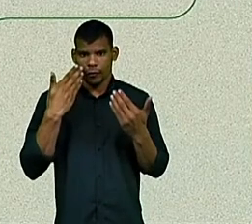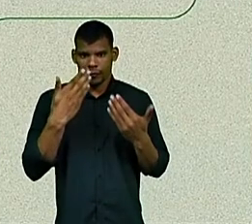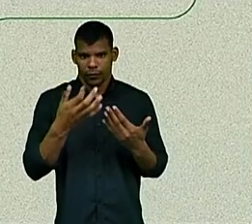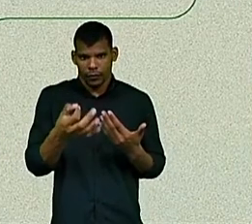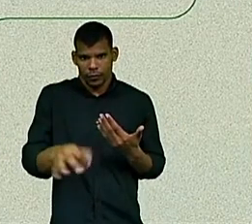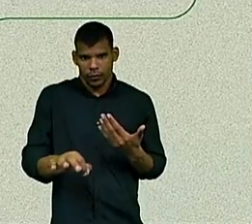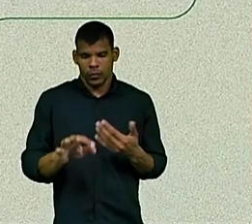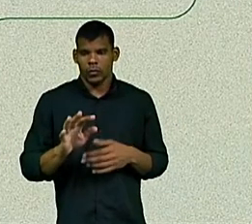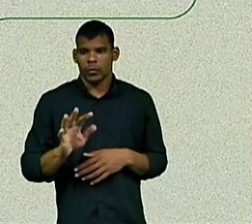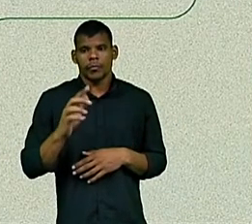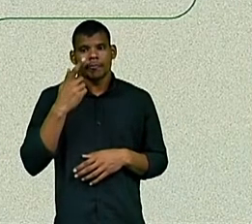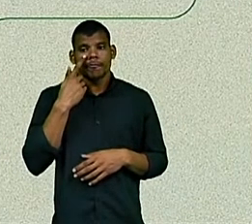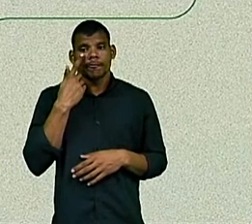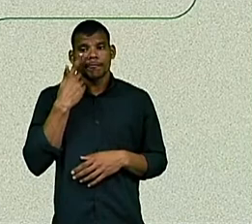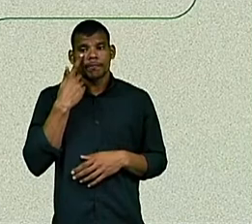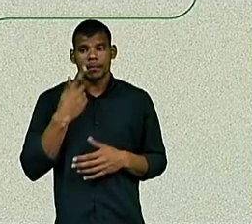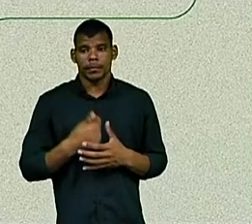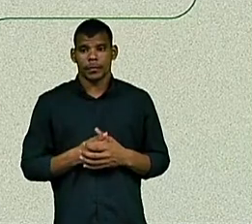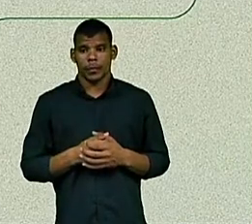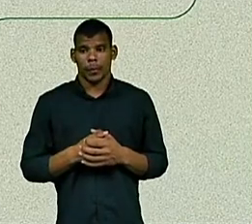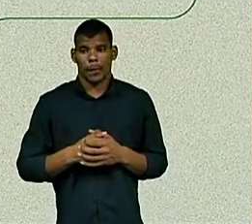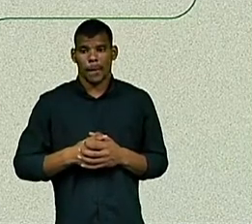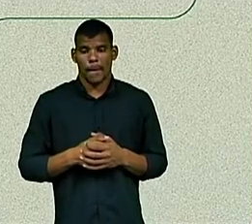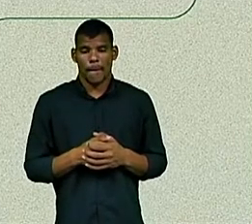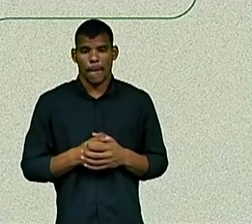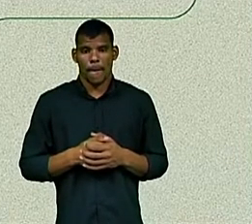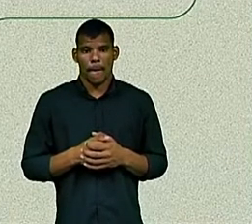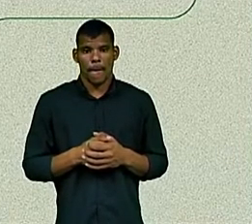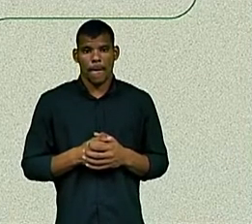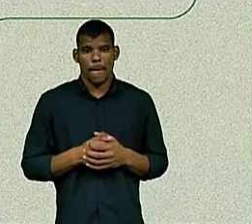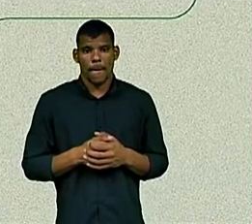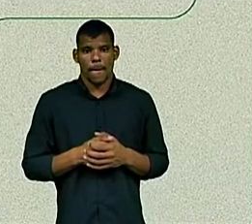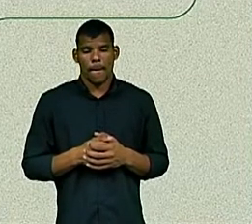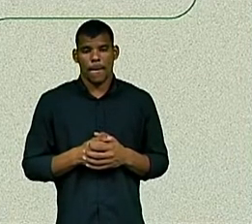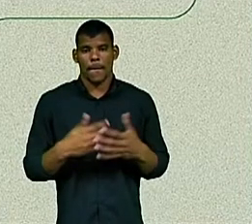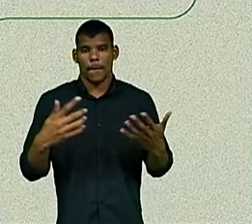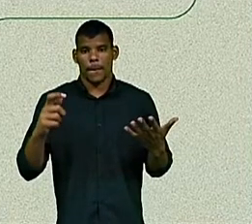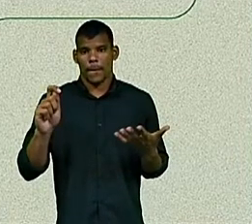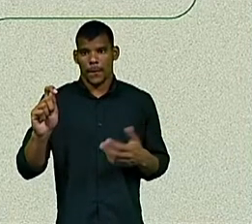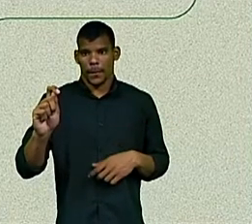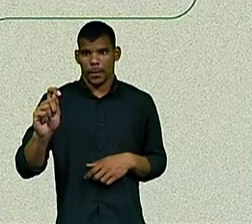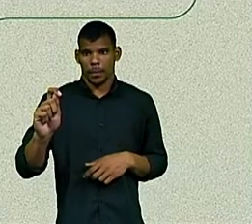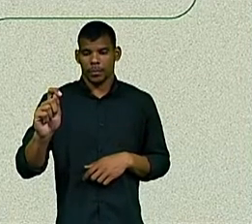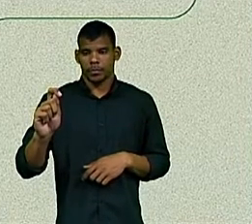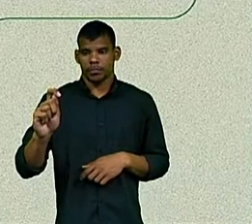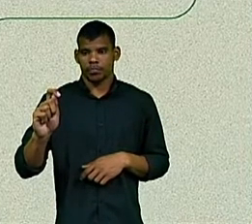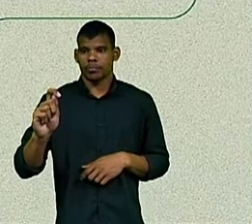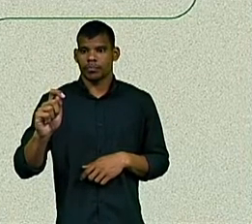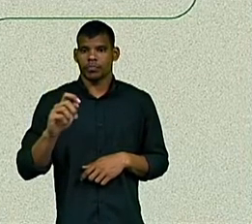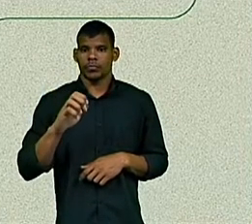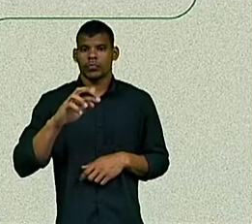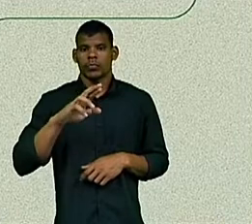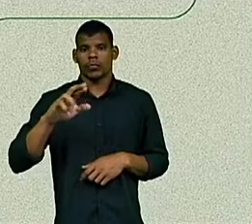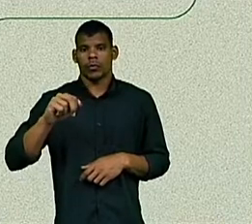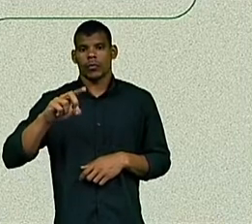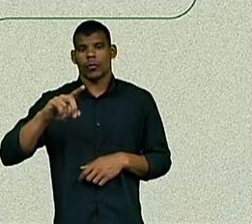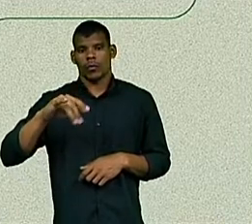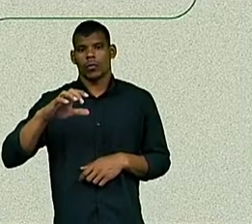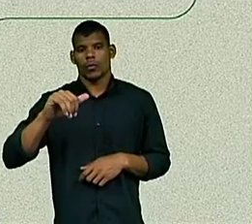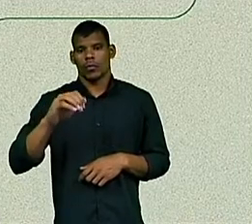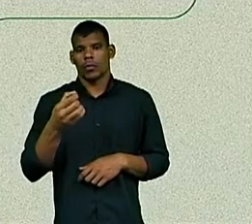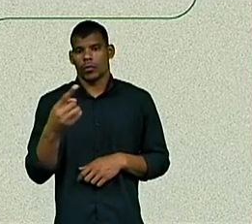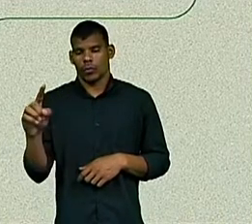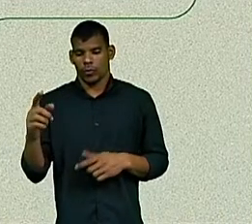vamos ver letra a erradicação na fome do mundo